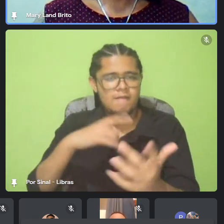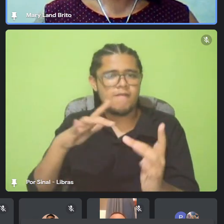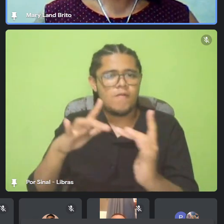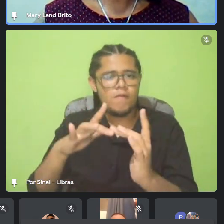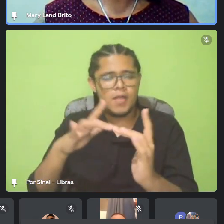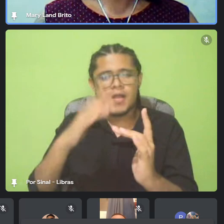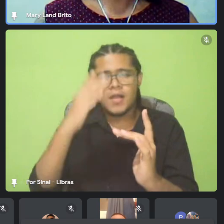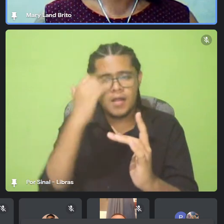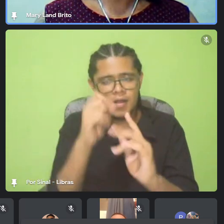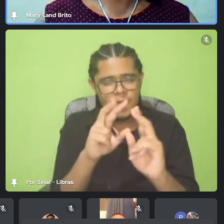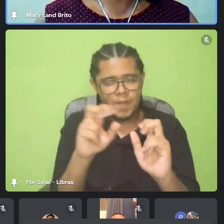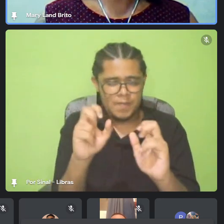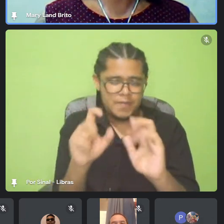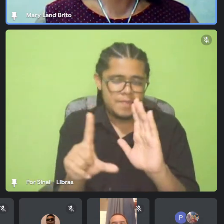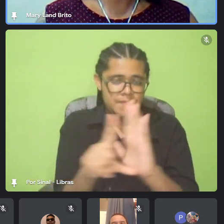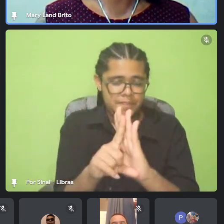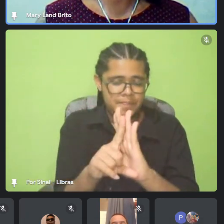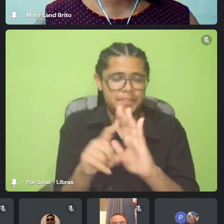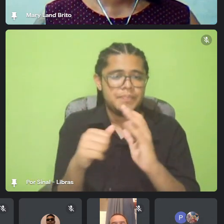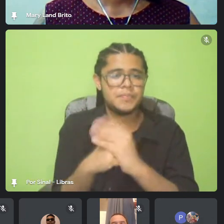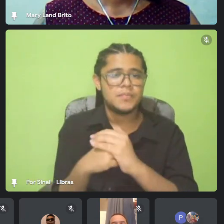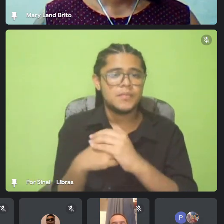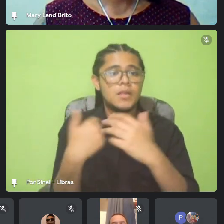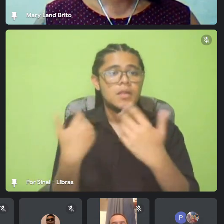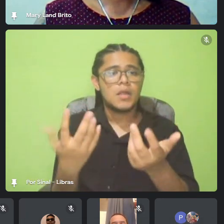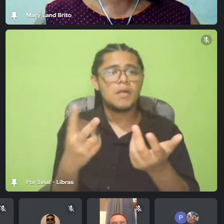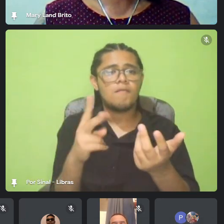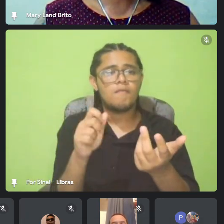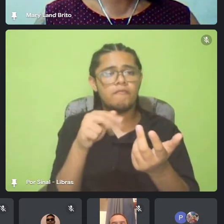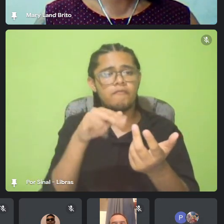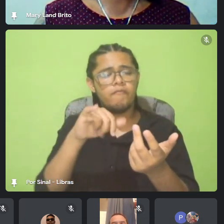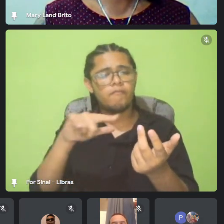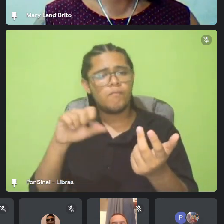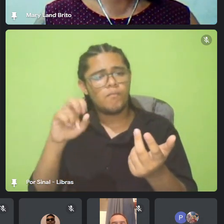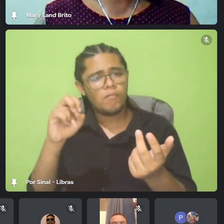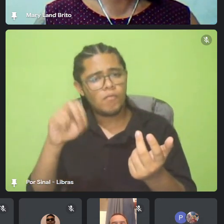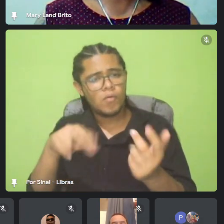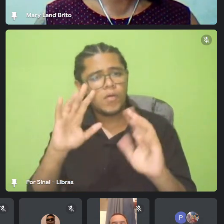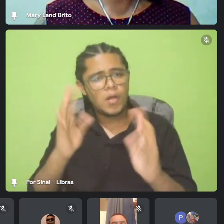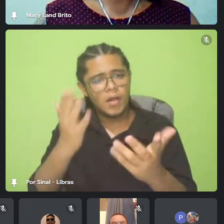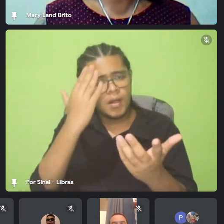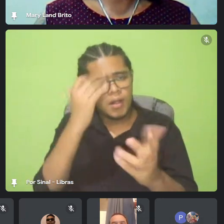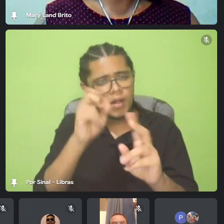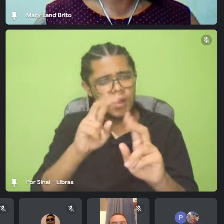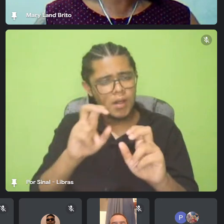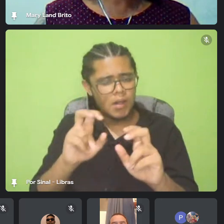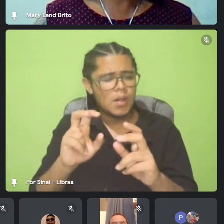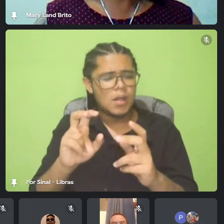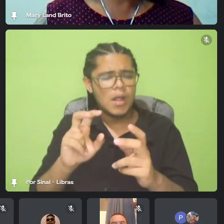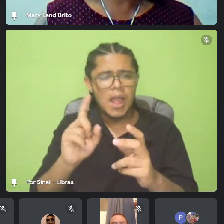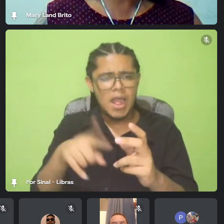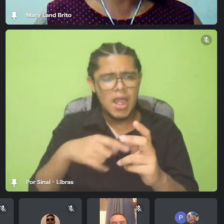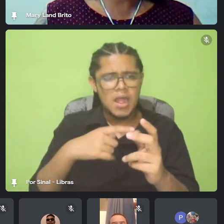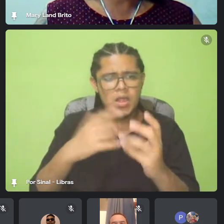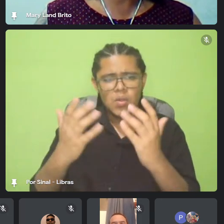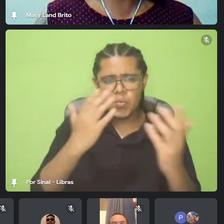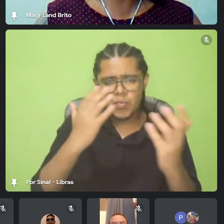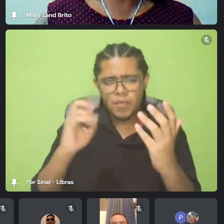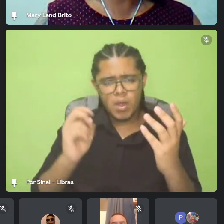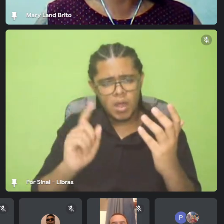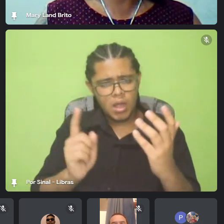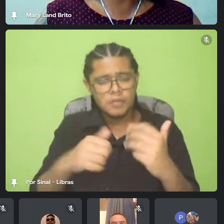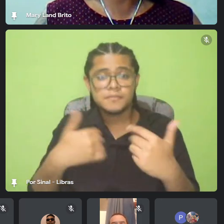Vanilson, há alguma dúvida daqui ou a gente... Sem trazer a... Então, então, Mariland, só para dizer que Mere Silva também é do